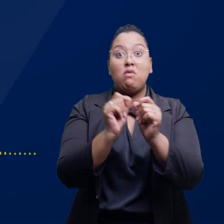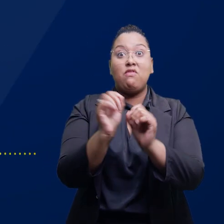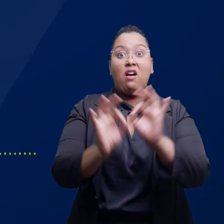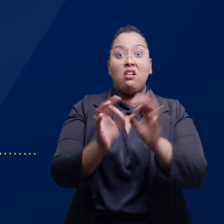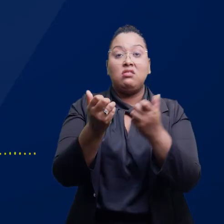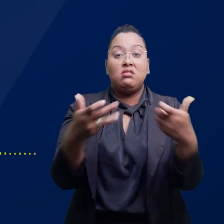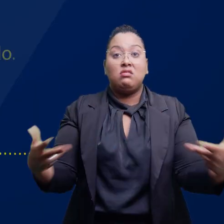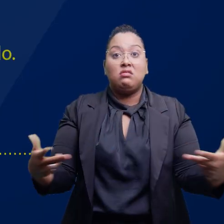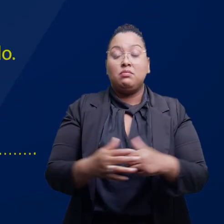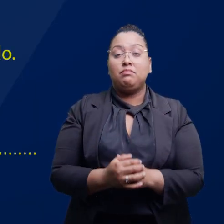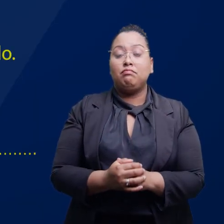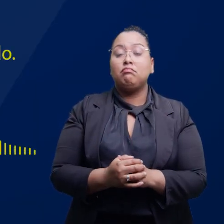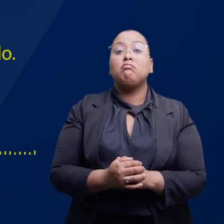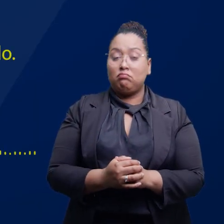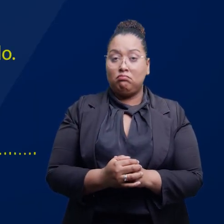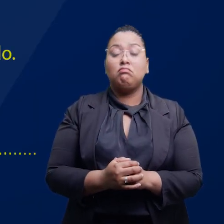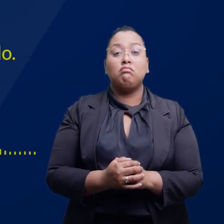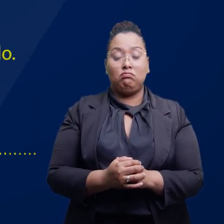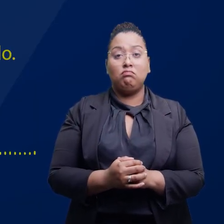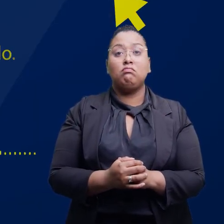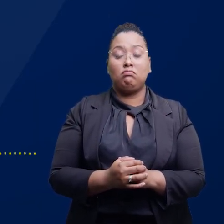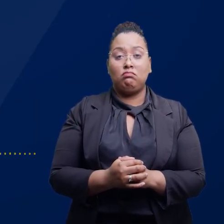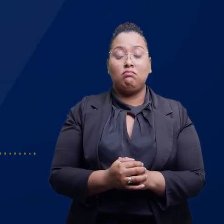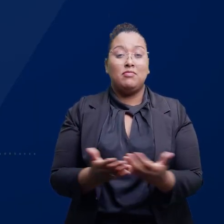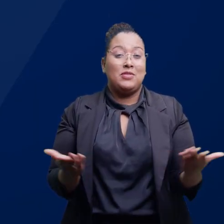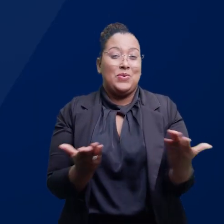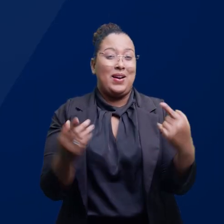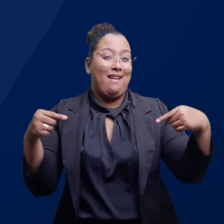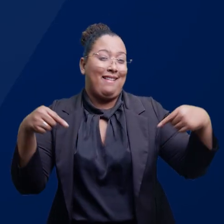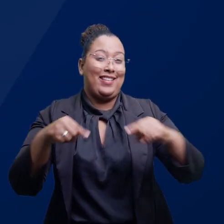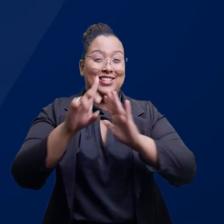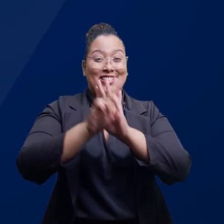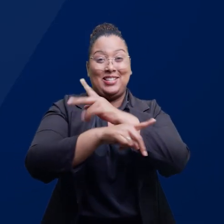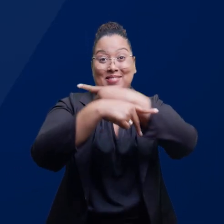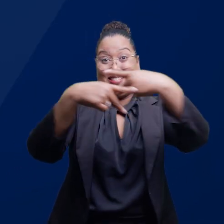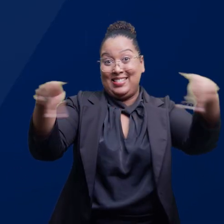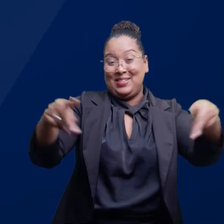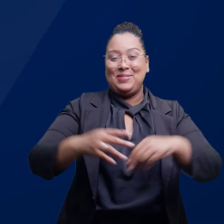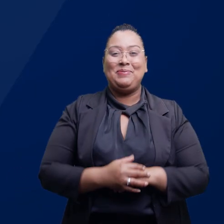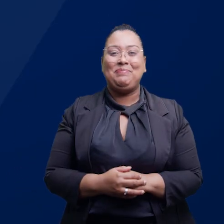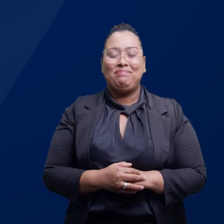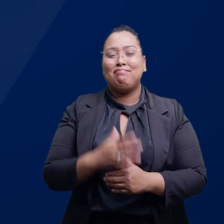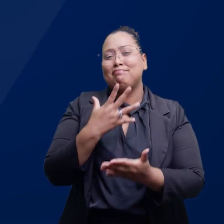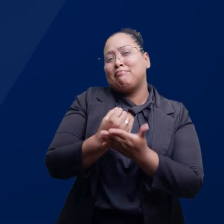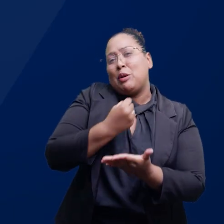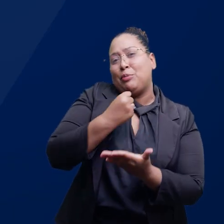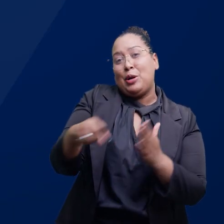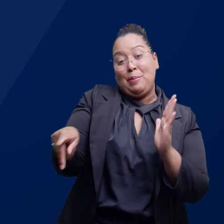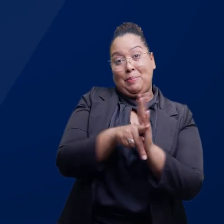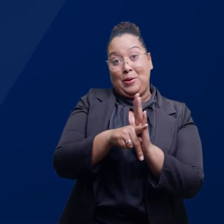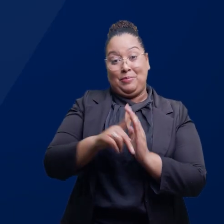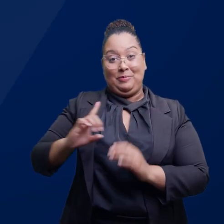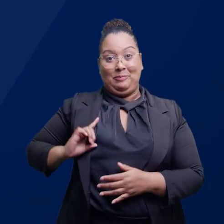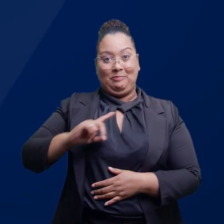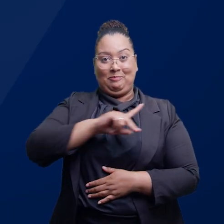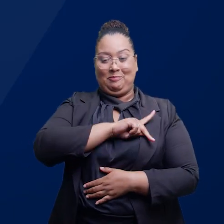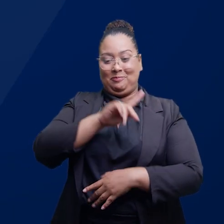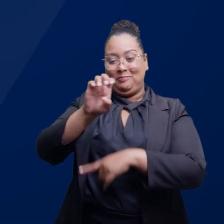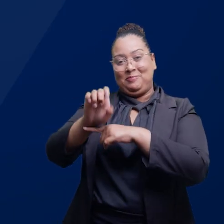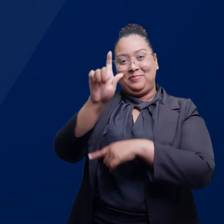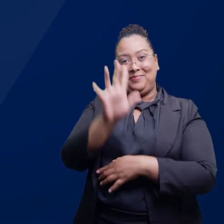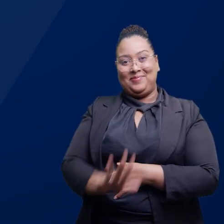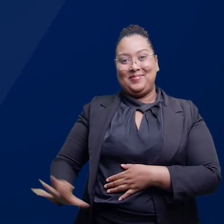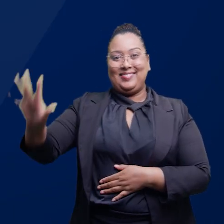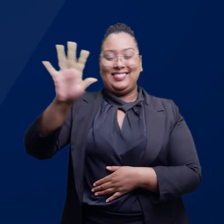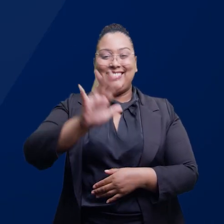Eles inventário? podem Meu filho fazer foi isso? preso. Preciso Ele de um pode ter habeas acesso à corpus defesa. para o meu marido. Aqui, o direito é seu. Um podcast da Defensoria